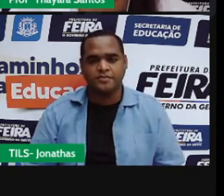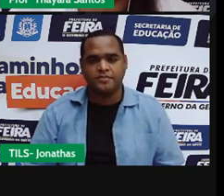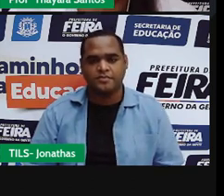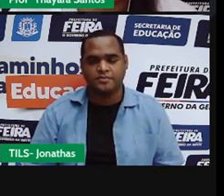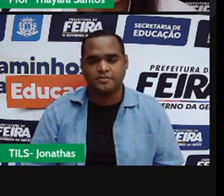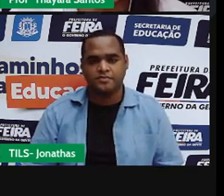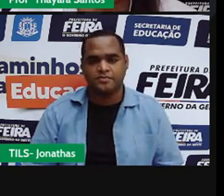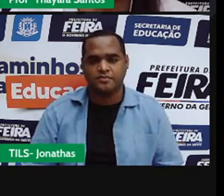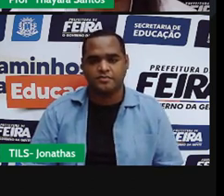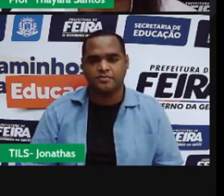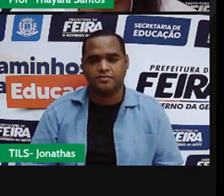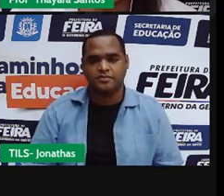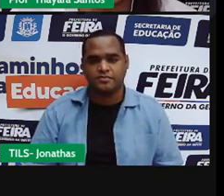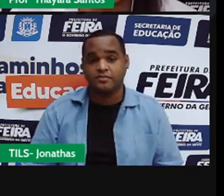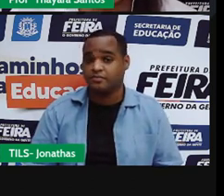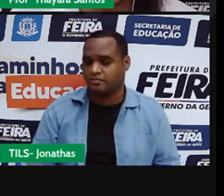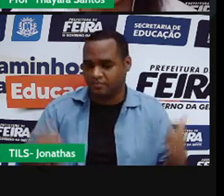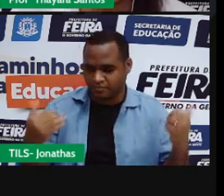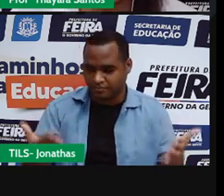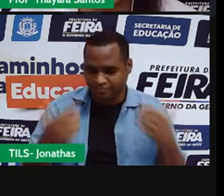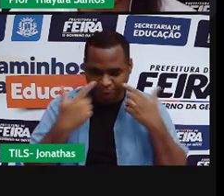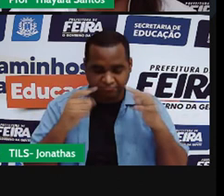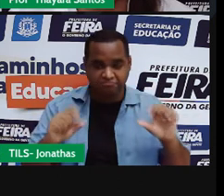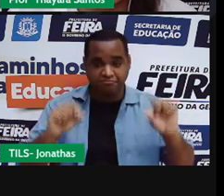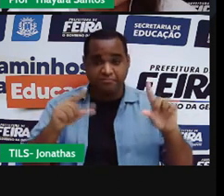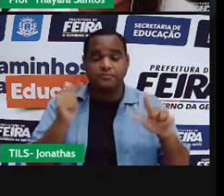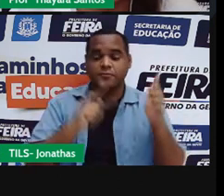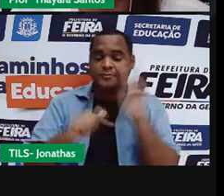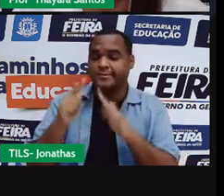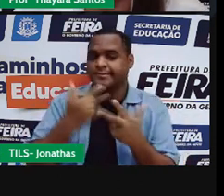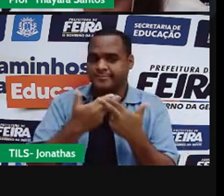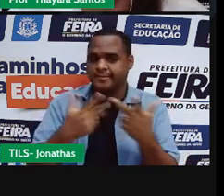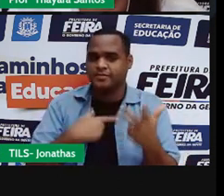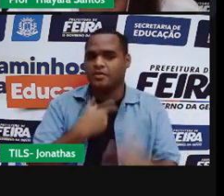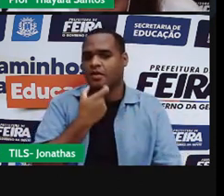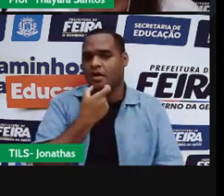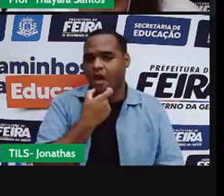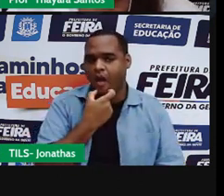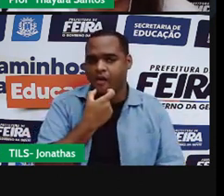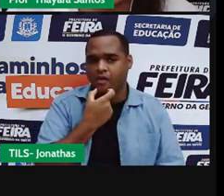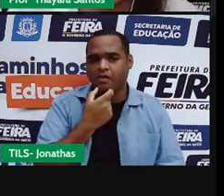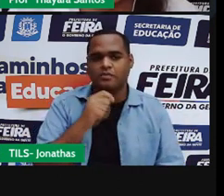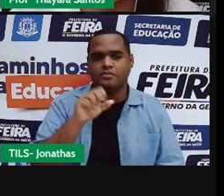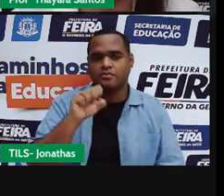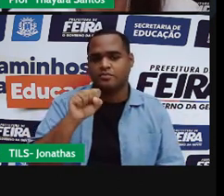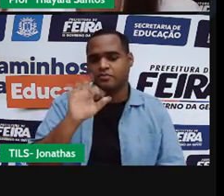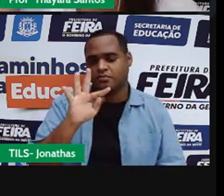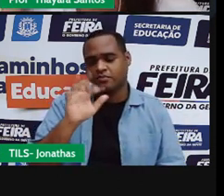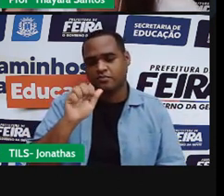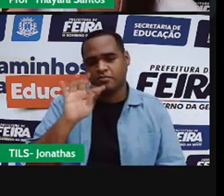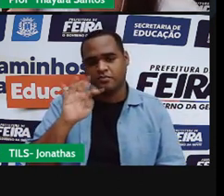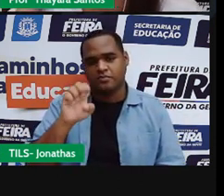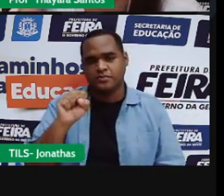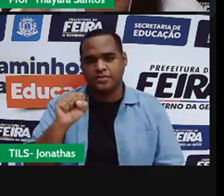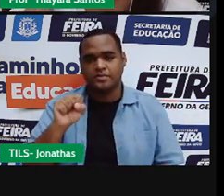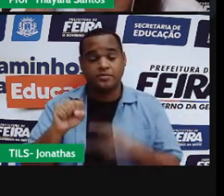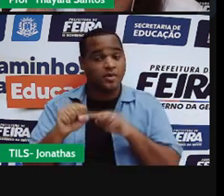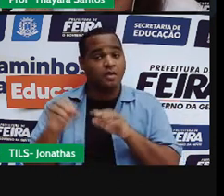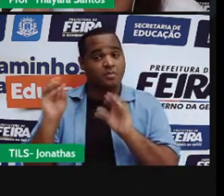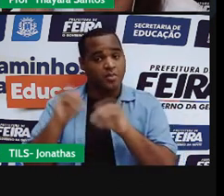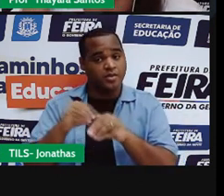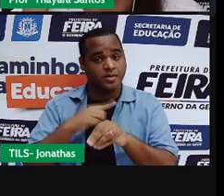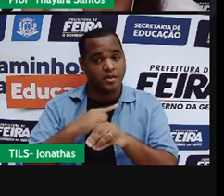Então, aqui nesse simulador, a gente consegue entrar aqui, ó, estados, está em inglês, mas eu vou explicando tudo para vocês. A gente clicou em